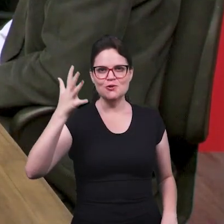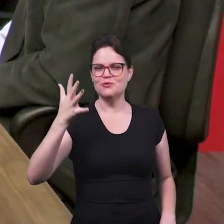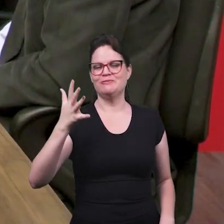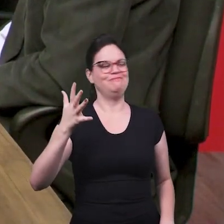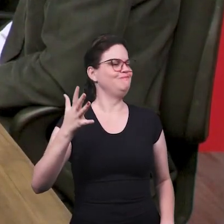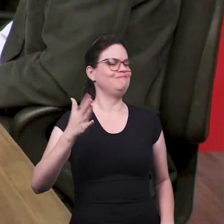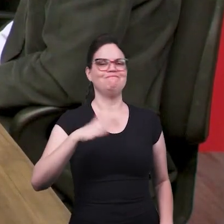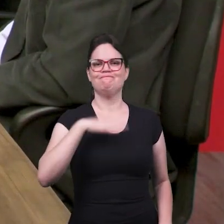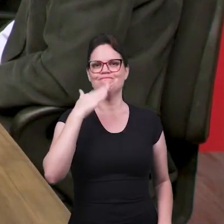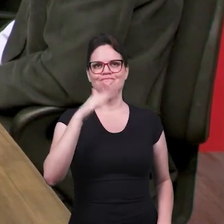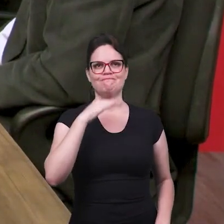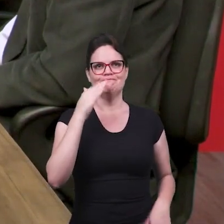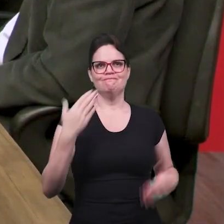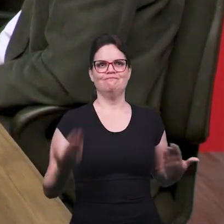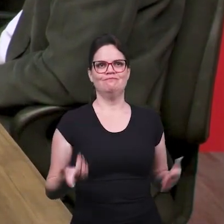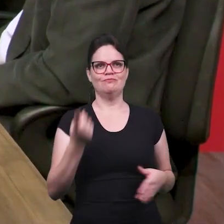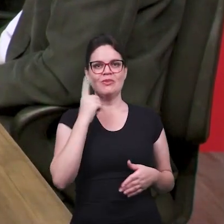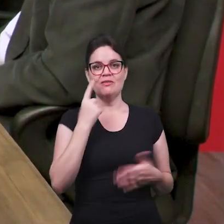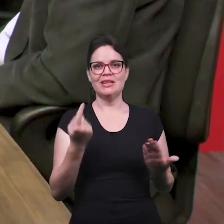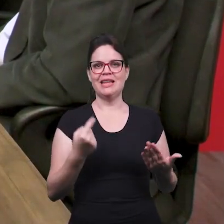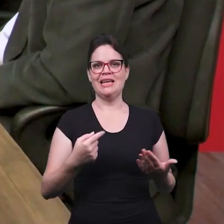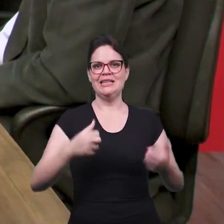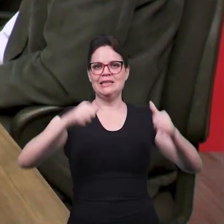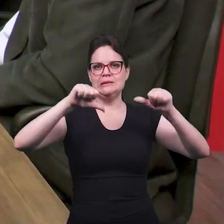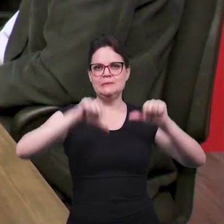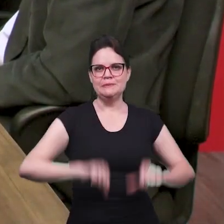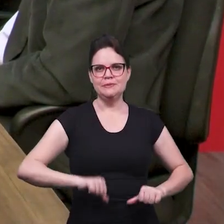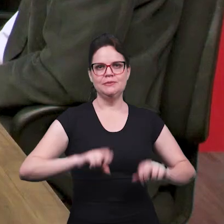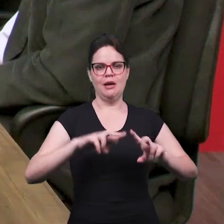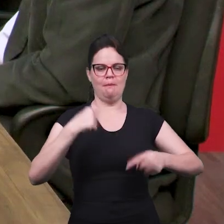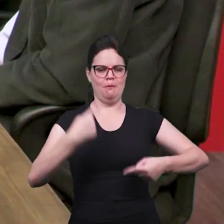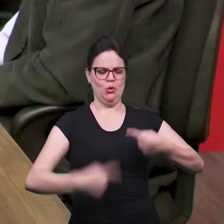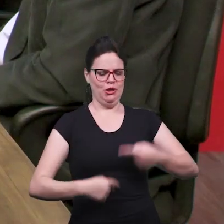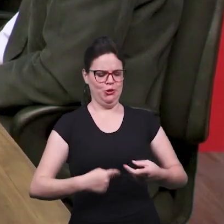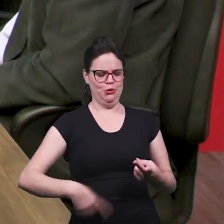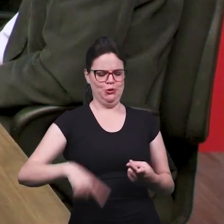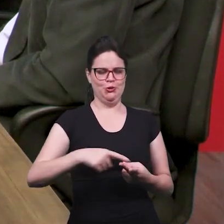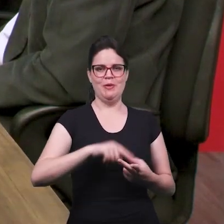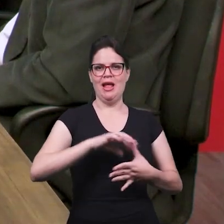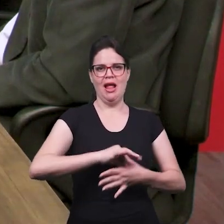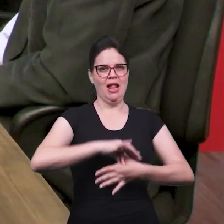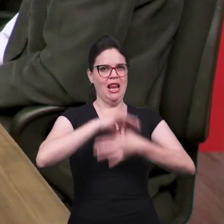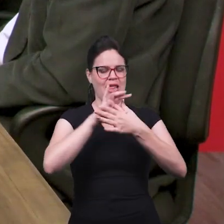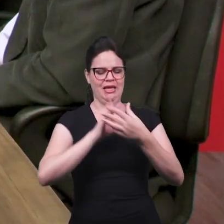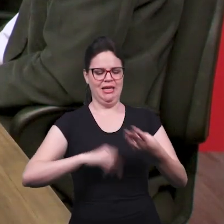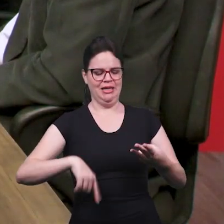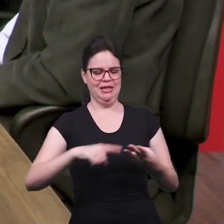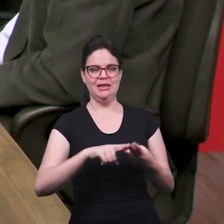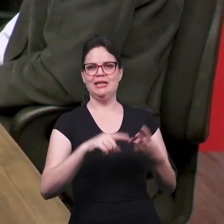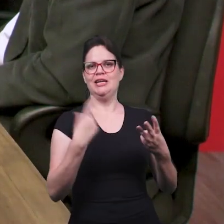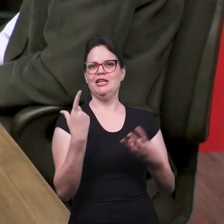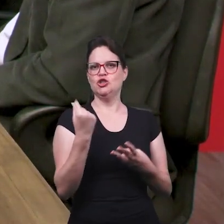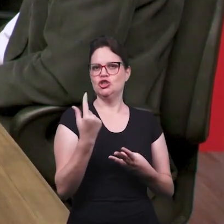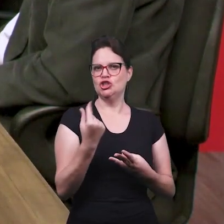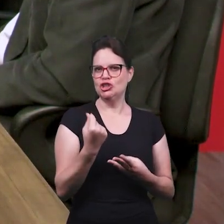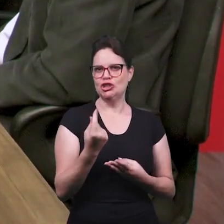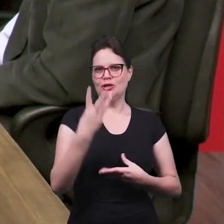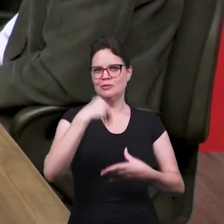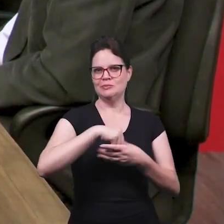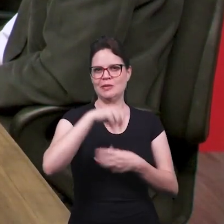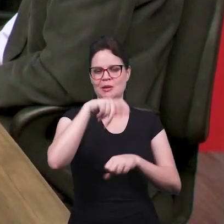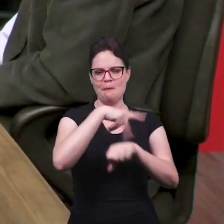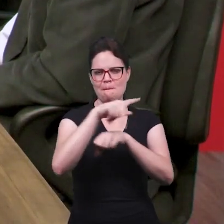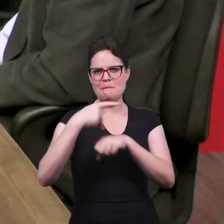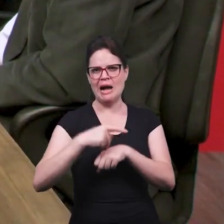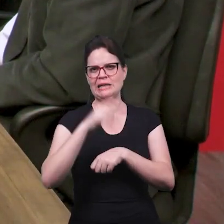crise sanitária, crise no aspecto político, crise de liderança, crise econômica, né? Enfim,